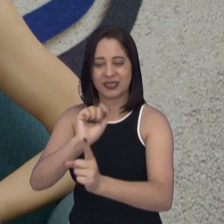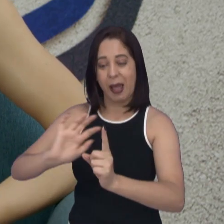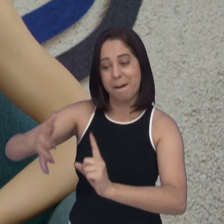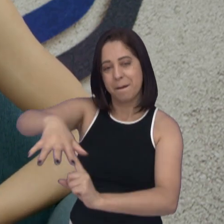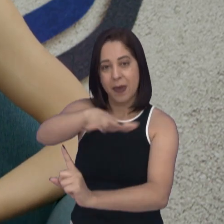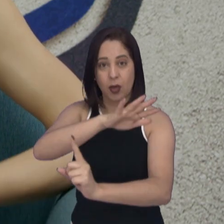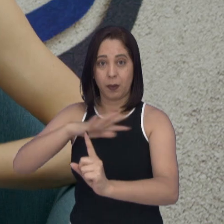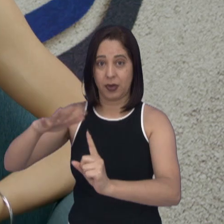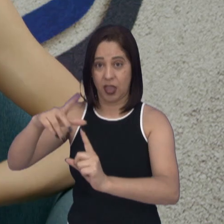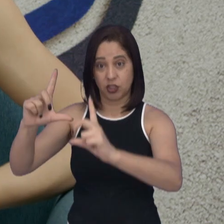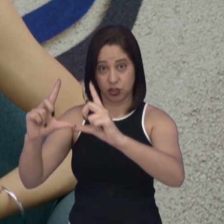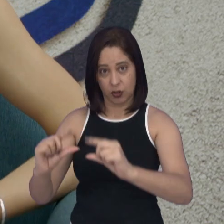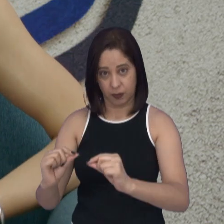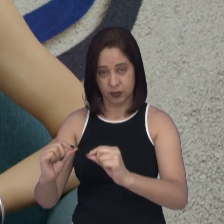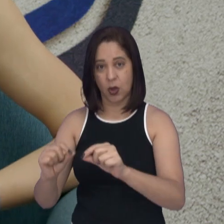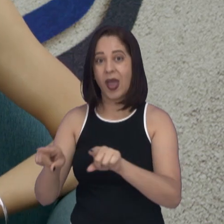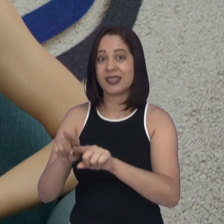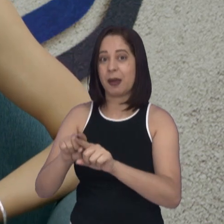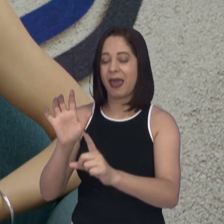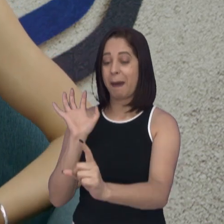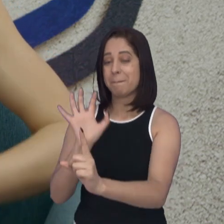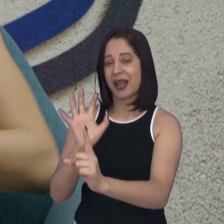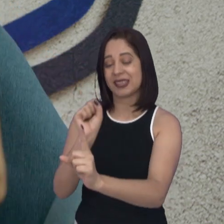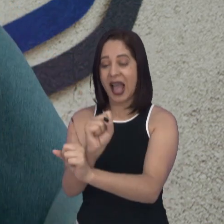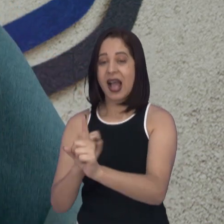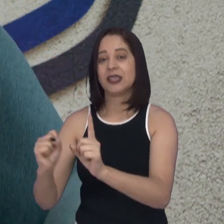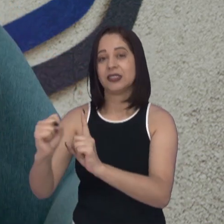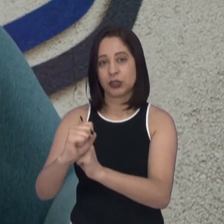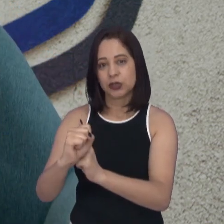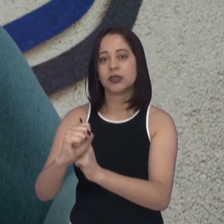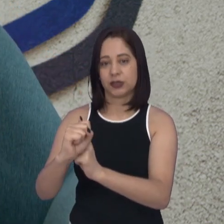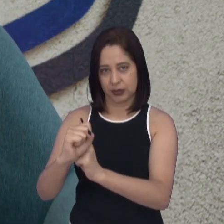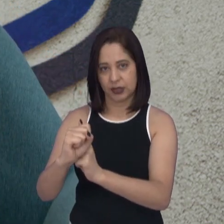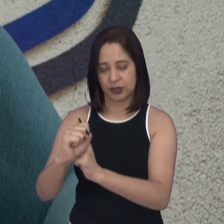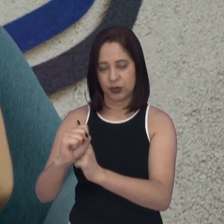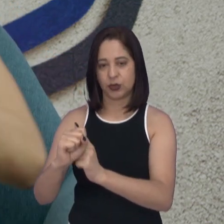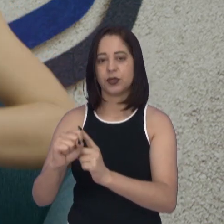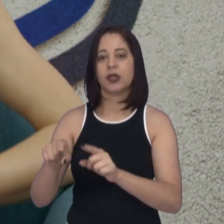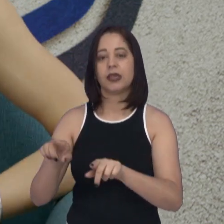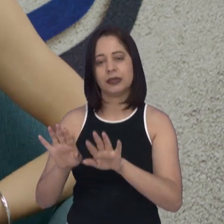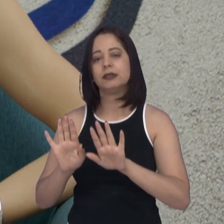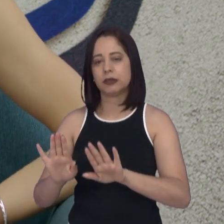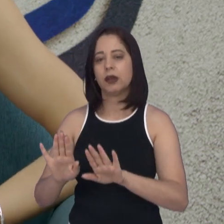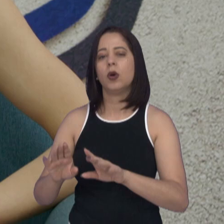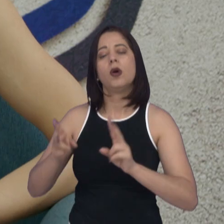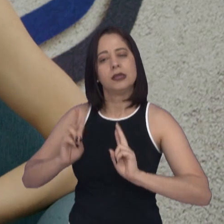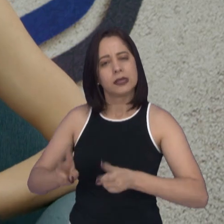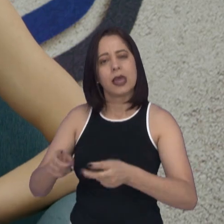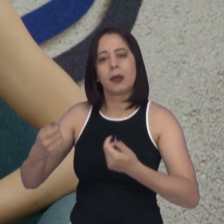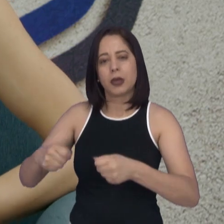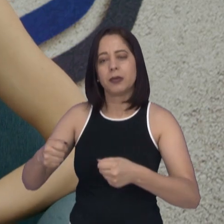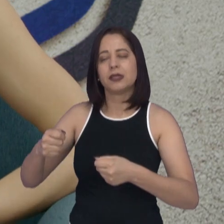meio ambiente e socialmente também, quando se trata, né, do meio social e o meio ambiental, né? Então, a gente tem que entender de uma